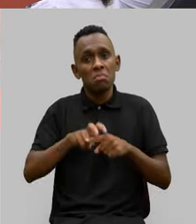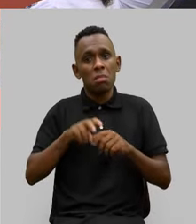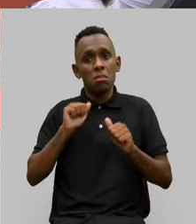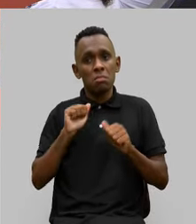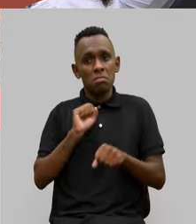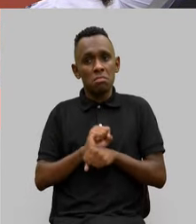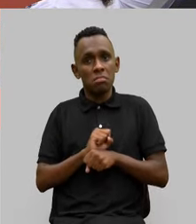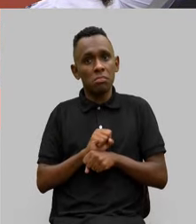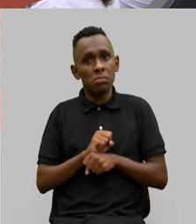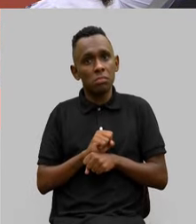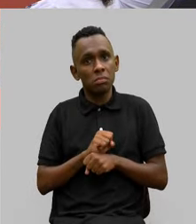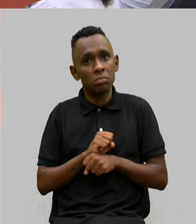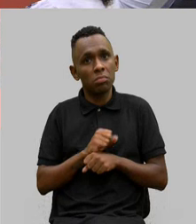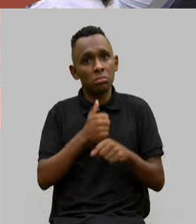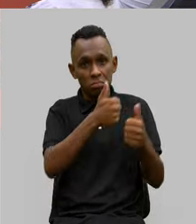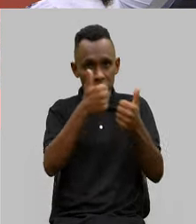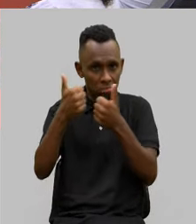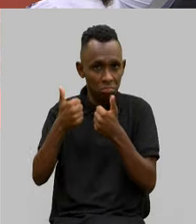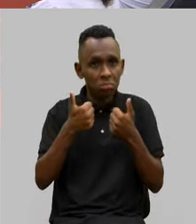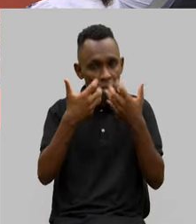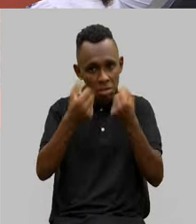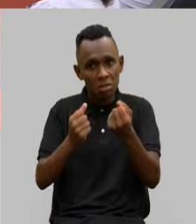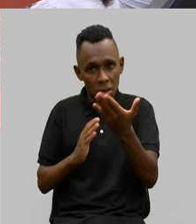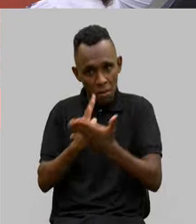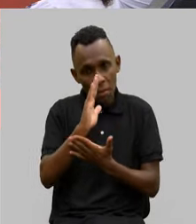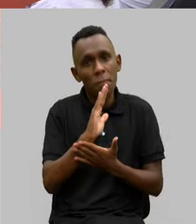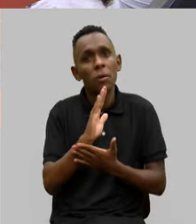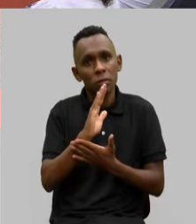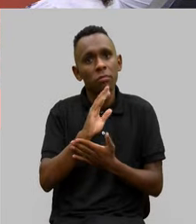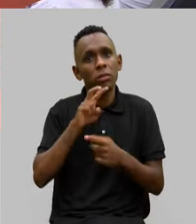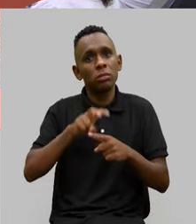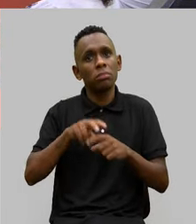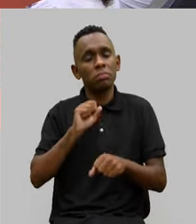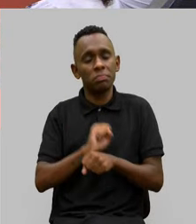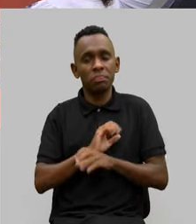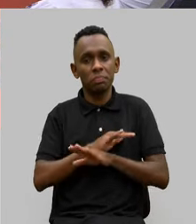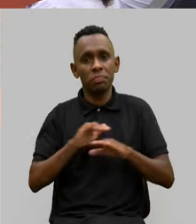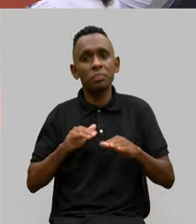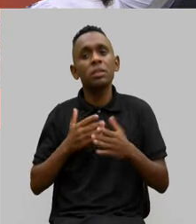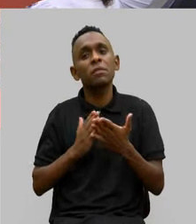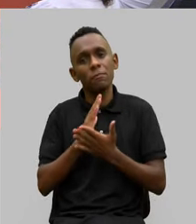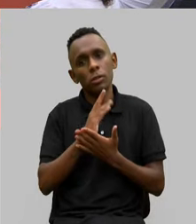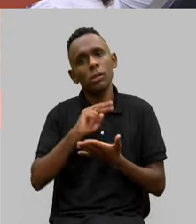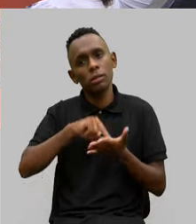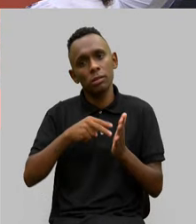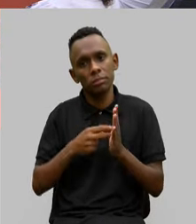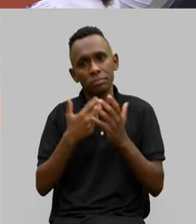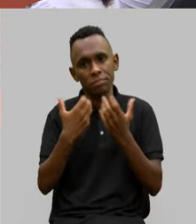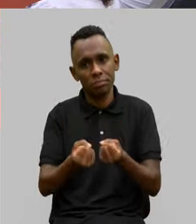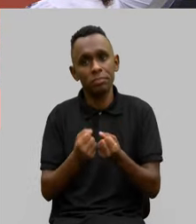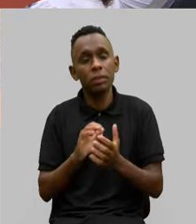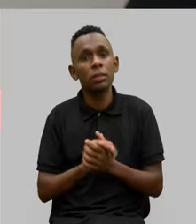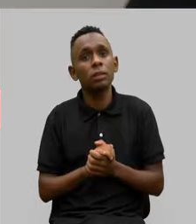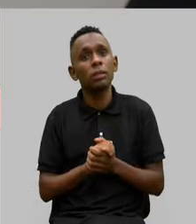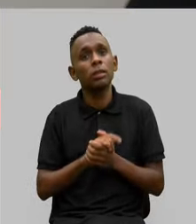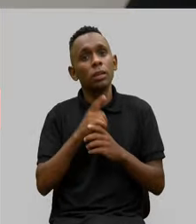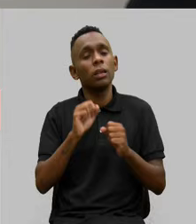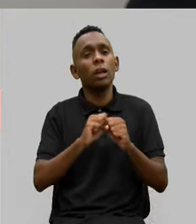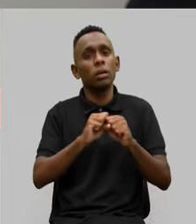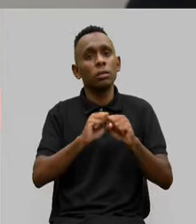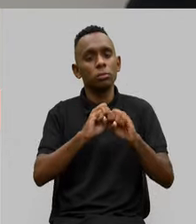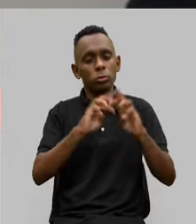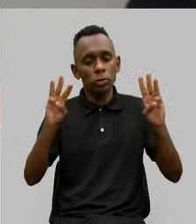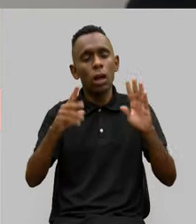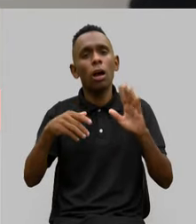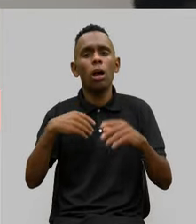a gente é acho que foi aprovado que aqui é permaneçam como se encontram eh e lá no portal da Assembleia dá